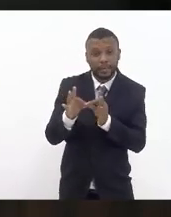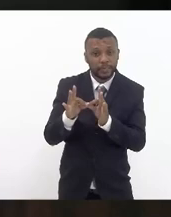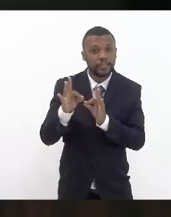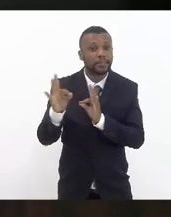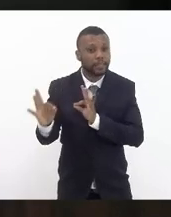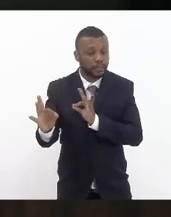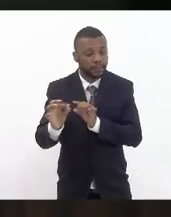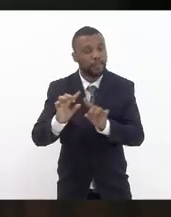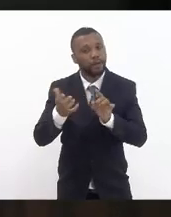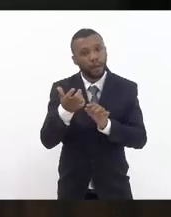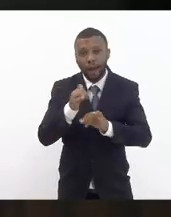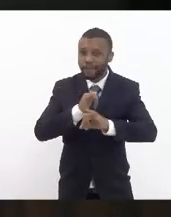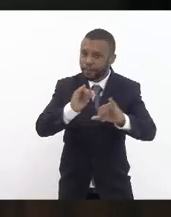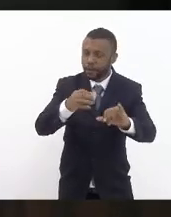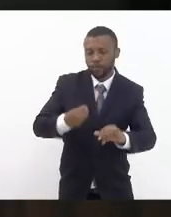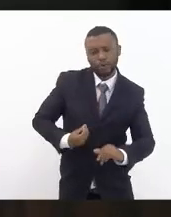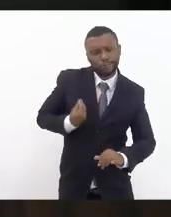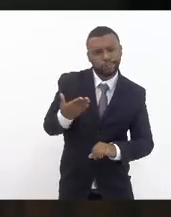presente.